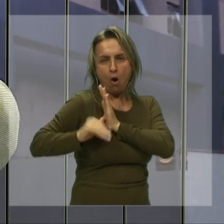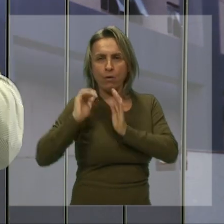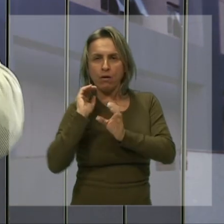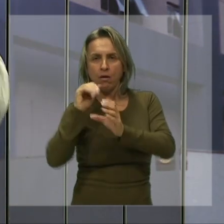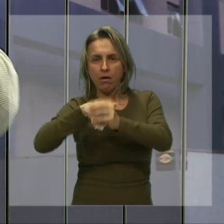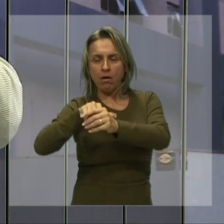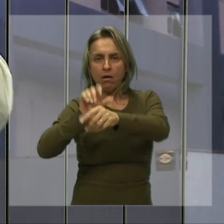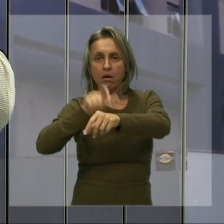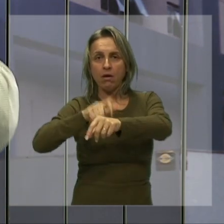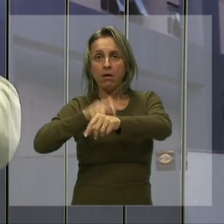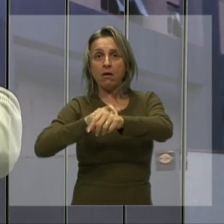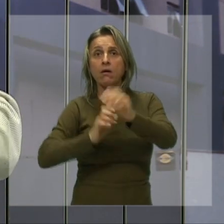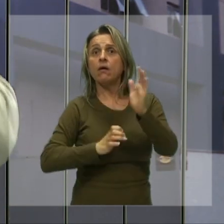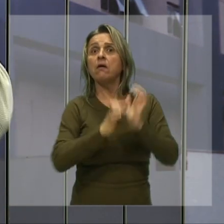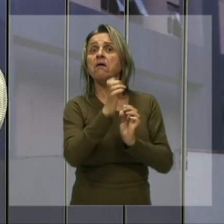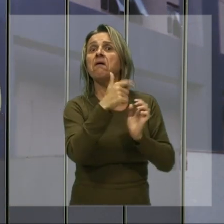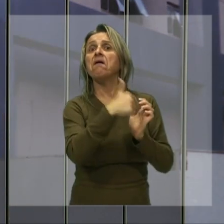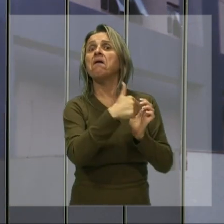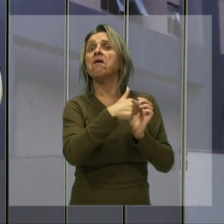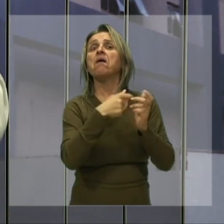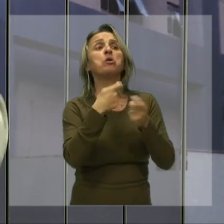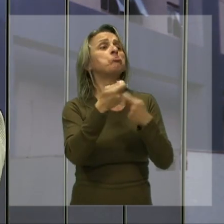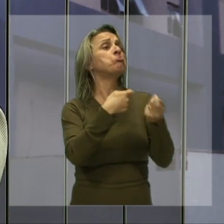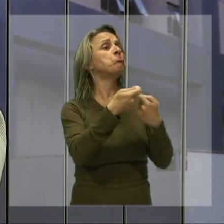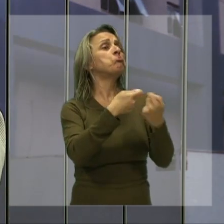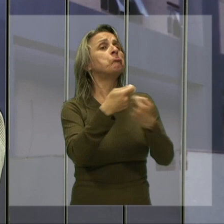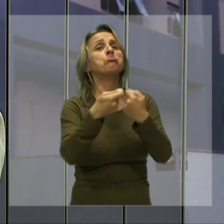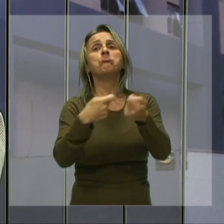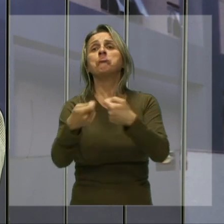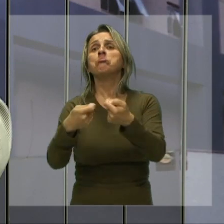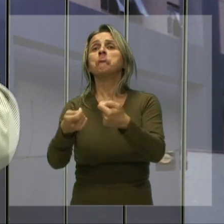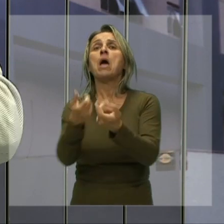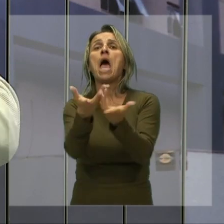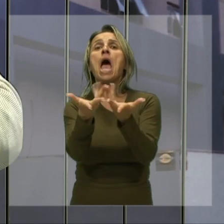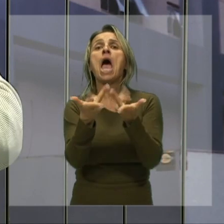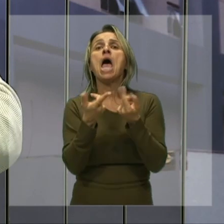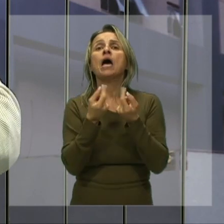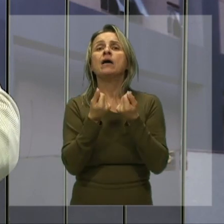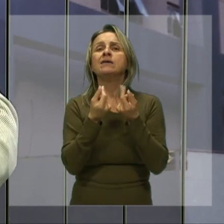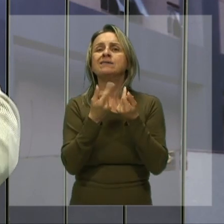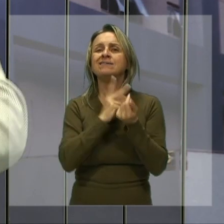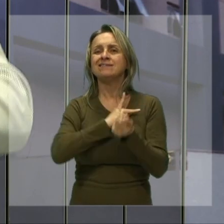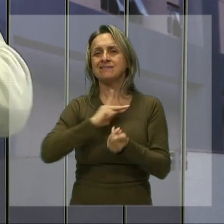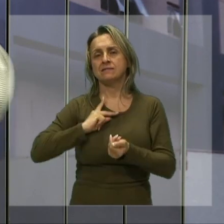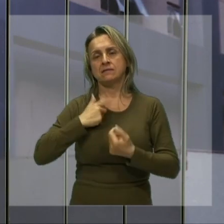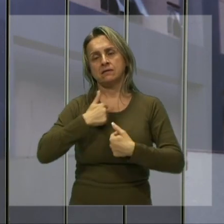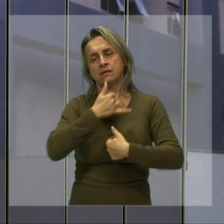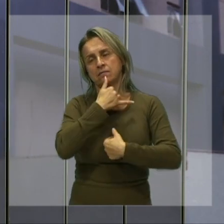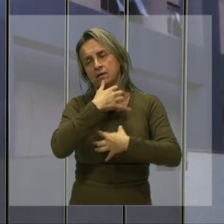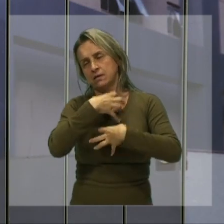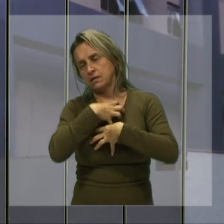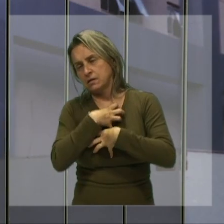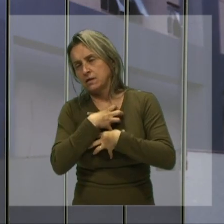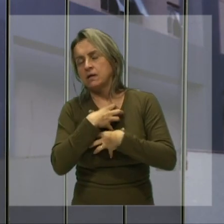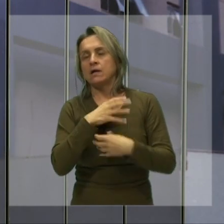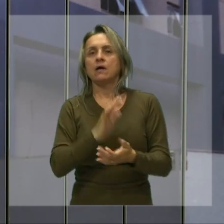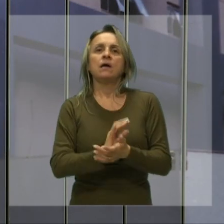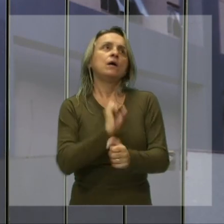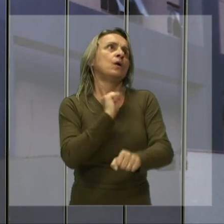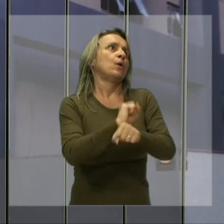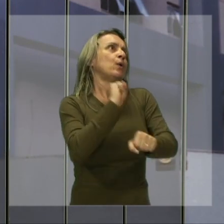empresas estão aí fazendo negócio com a prefeitura, recebendo ainda dinheiro público. Então eu estou frustrado com isso, porque eu não vejo a hora disso